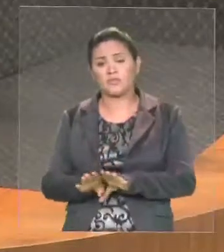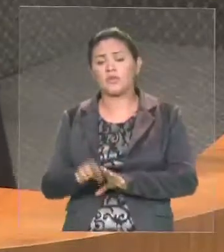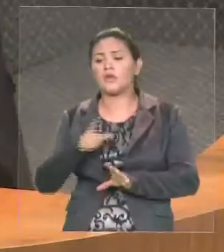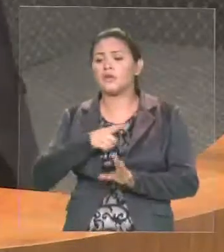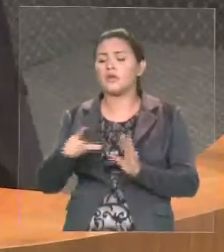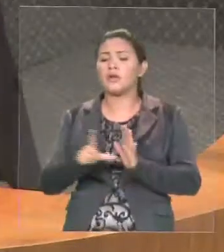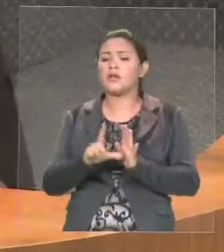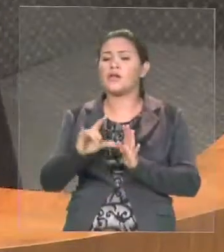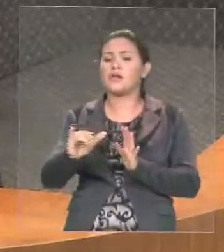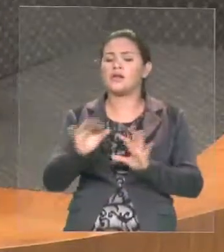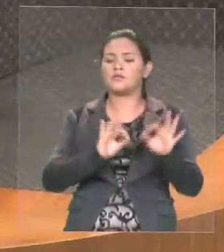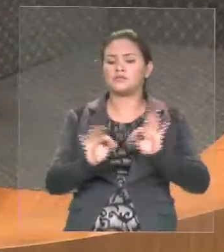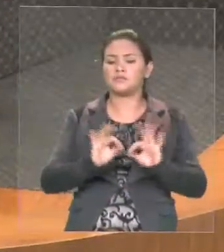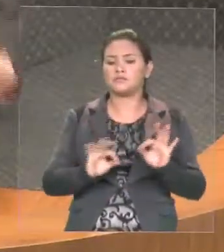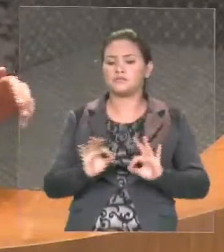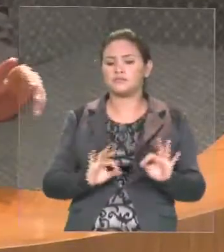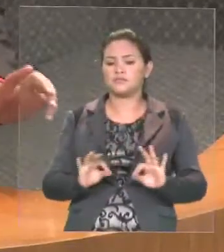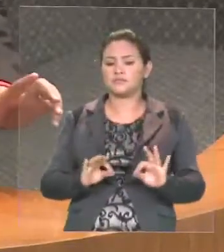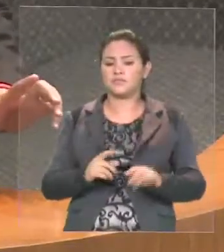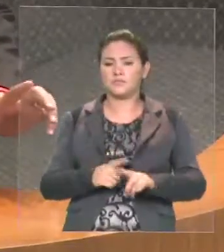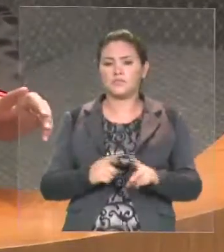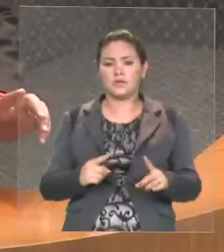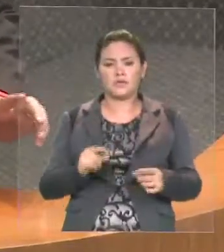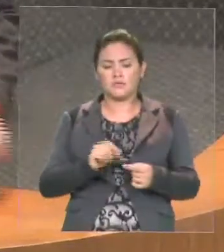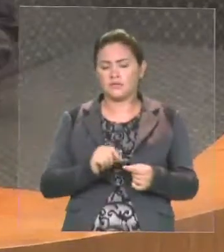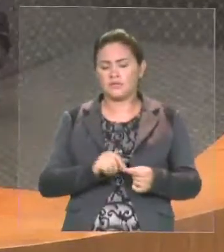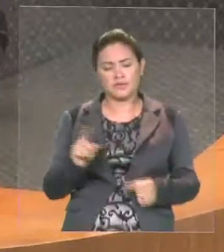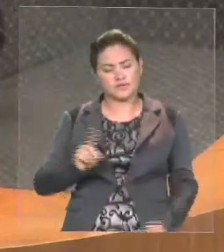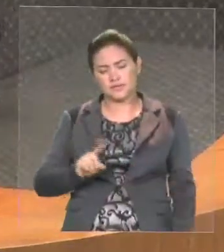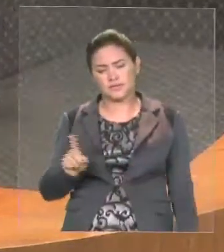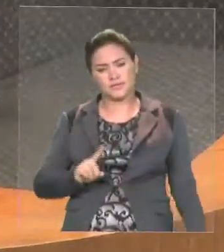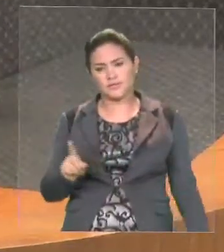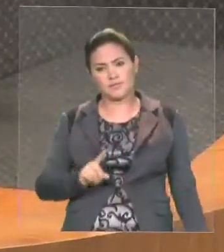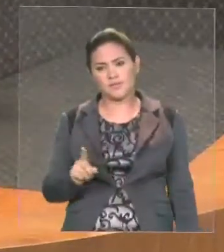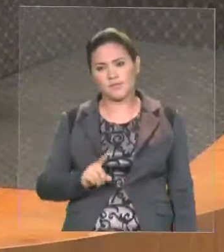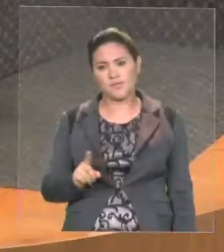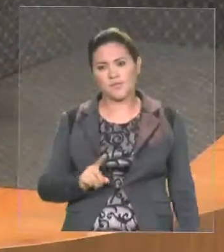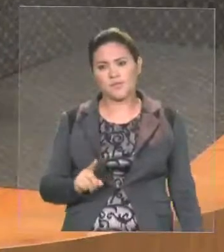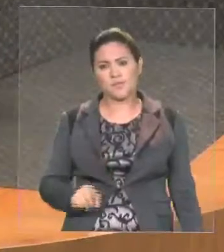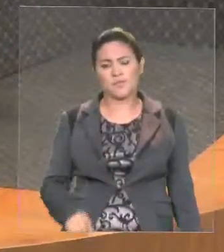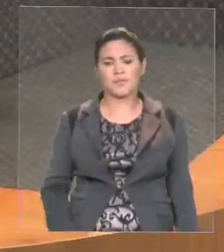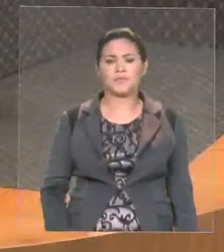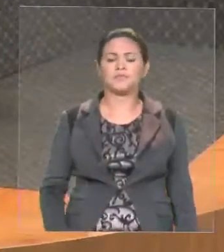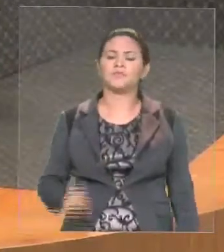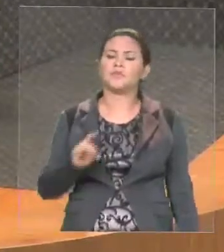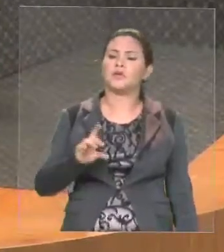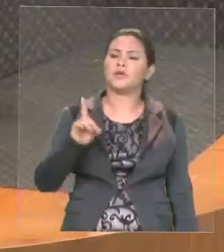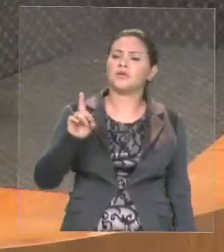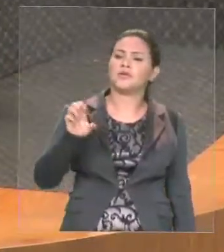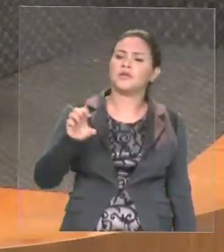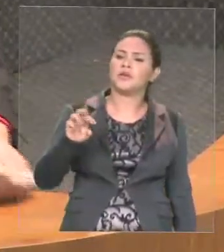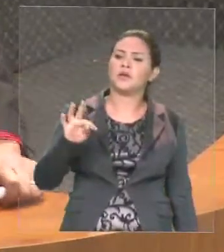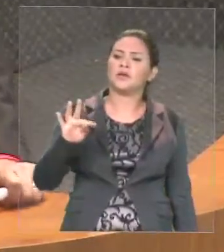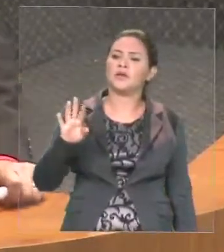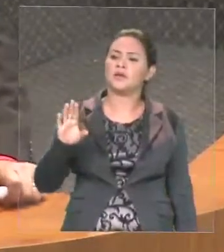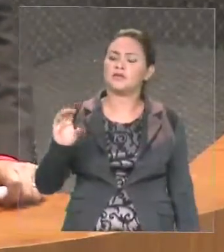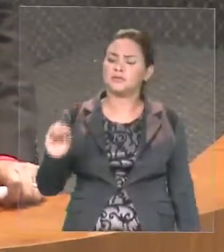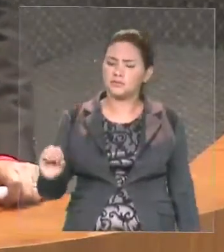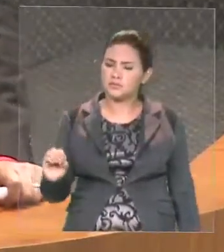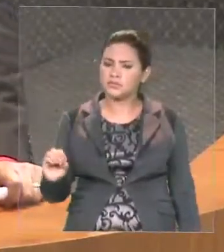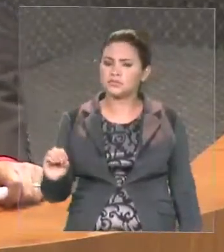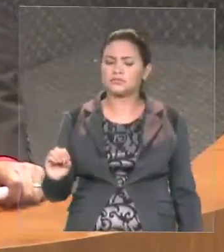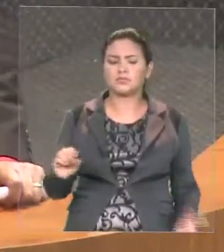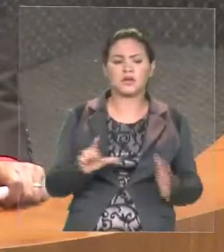desde 2002, mas perderam a oportunidade de fazer. Estavam apenas com decretos, estavam apenas